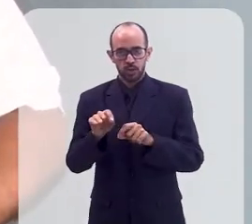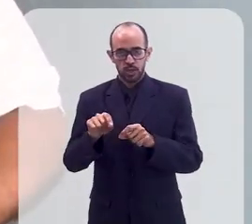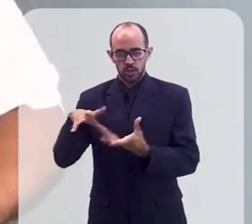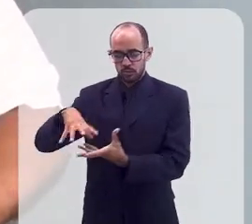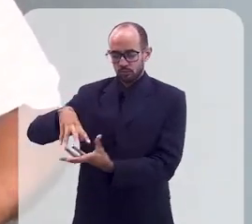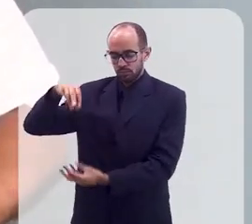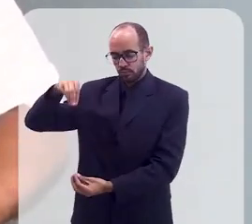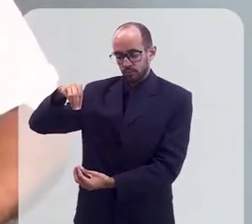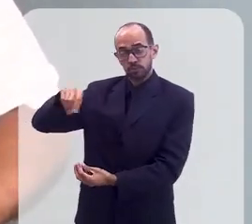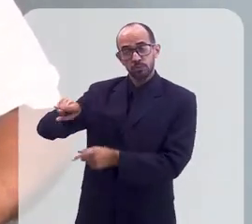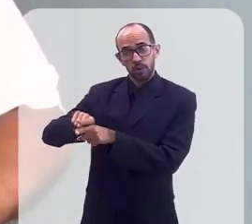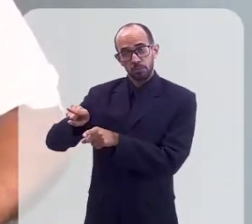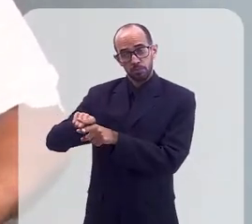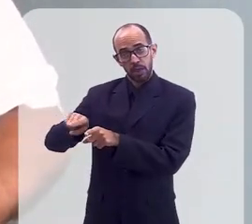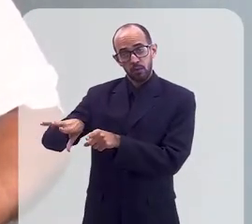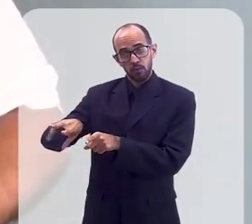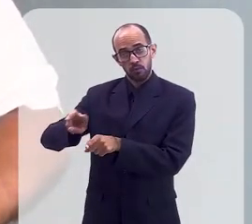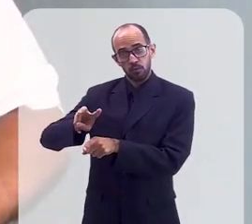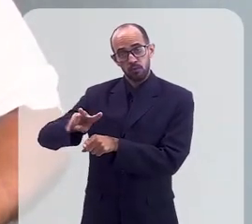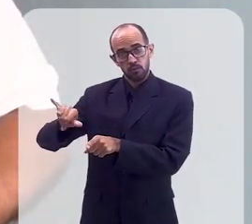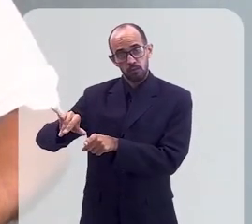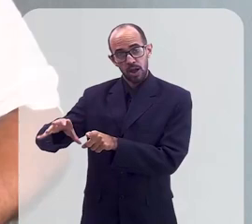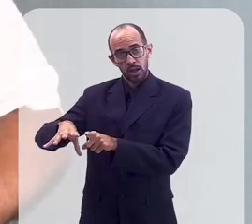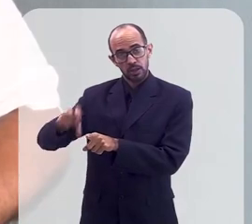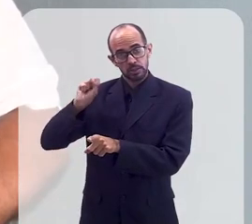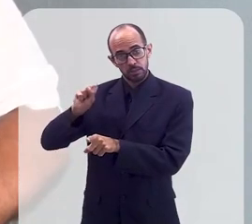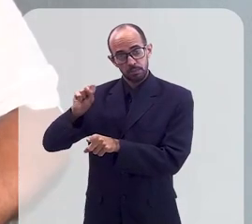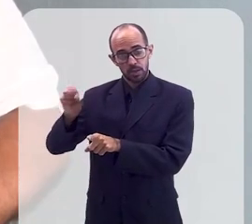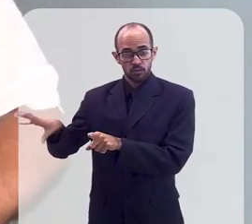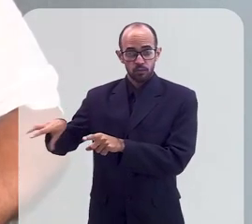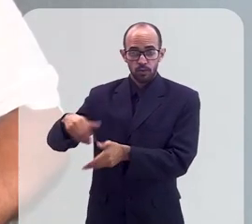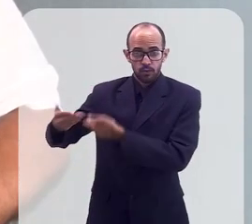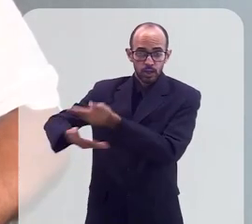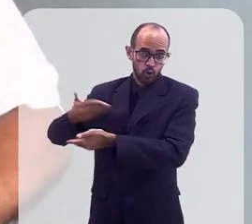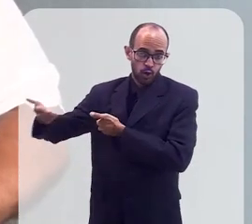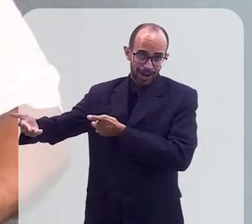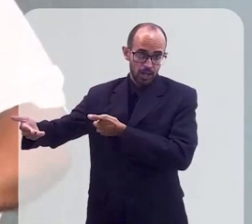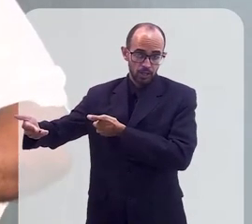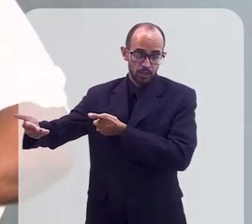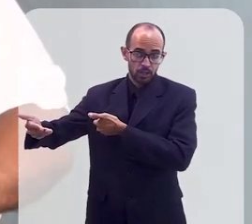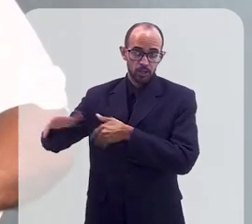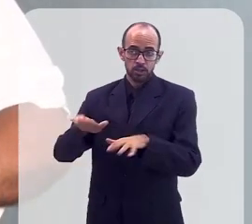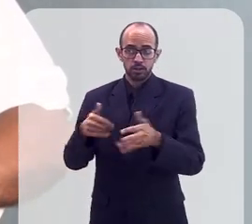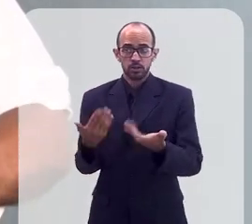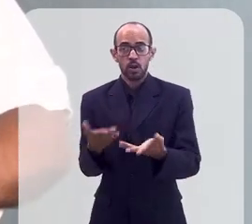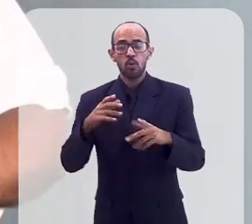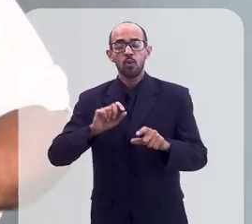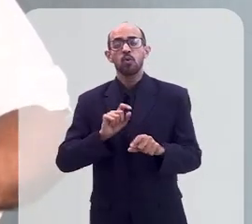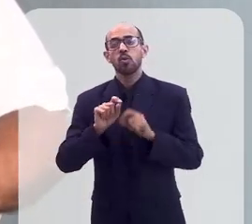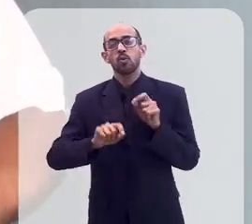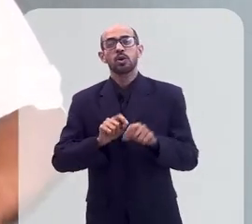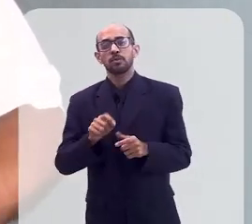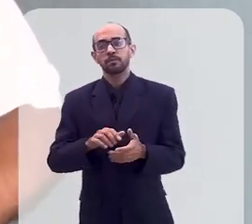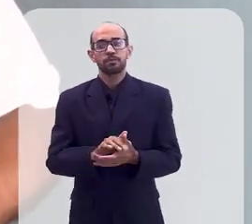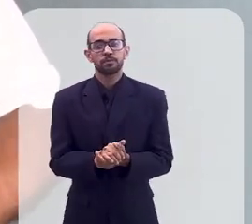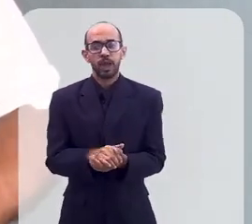as entidades vão canalizar isso. Né? Certo. Então é tudo passar. A disciplina